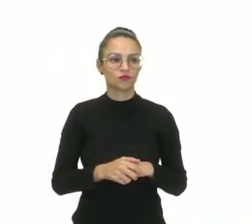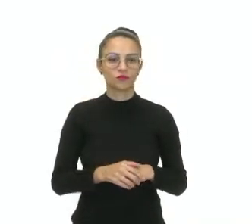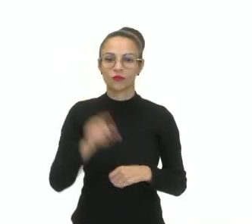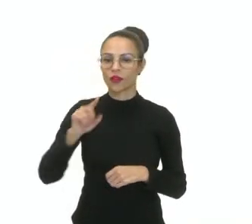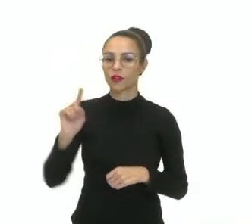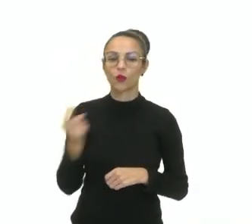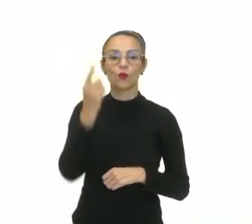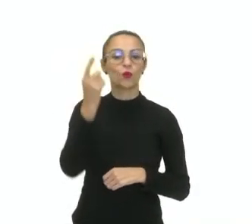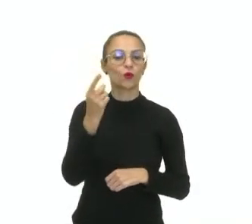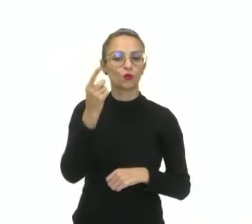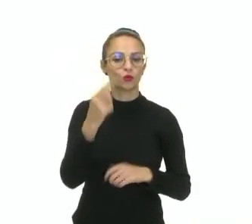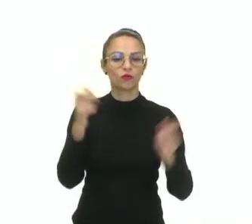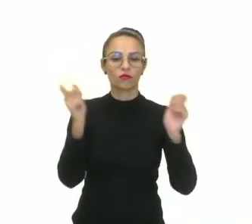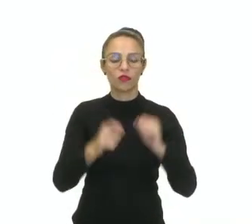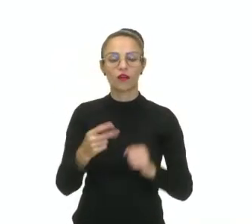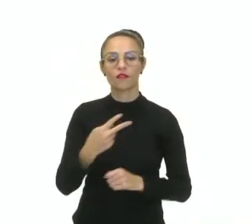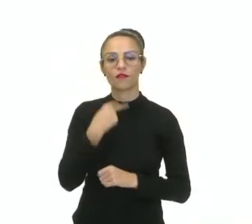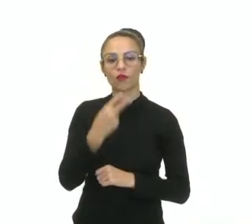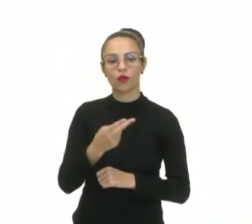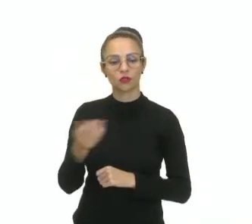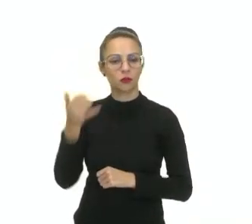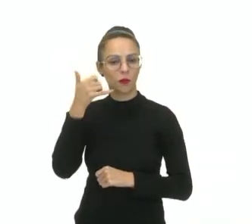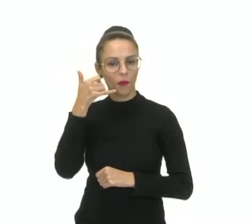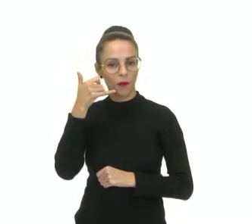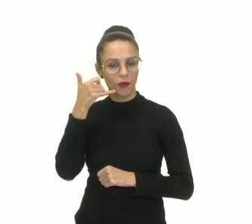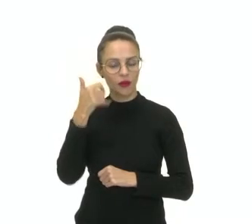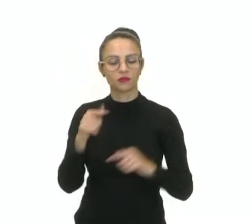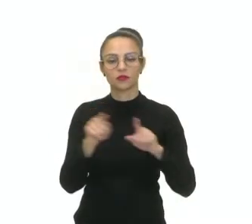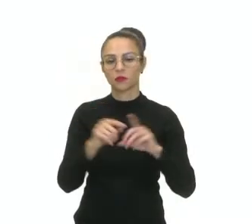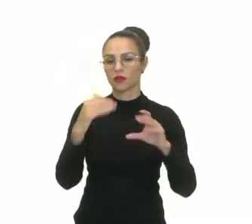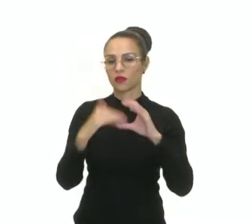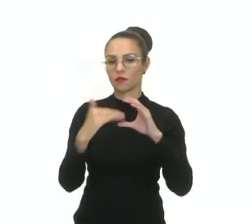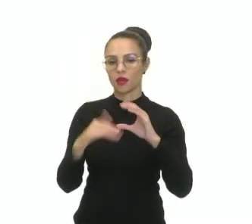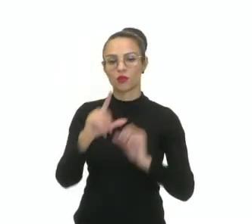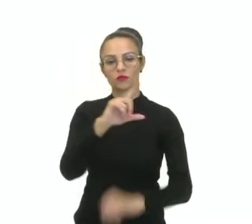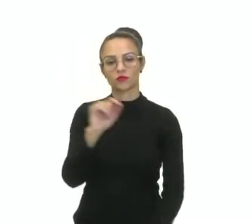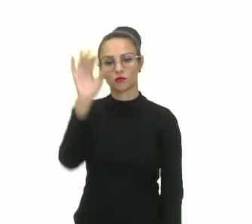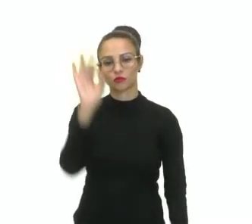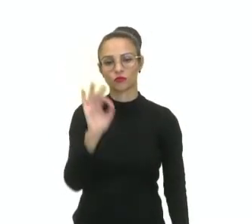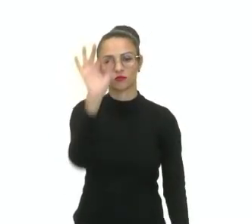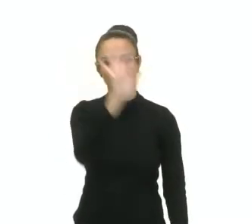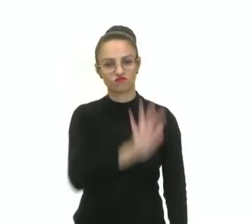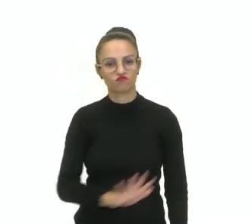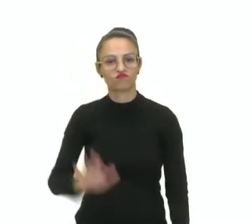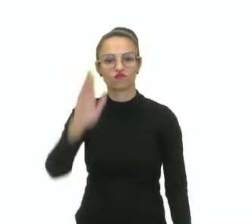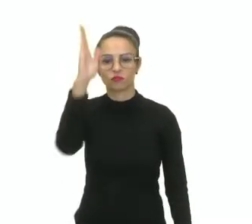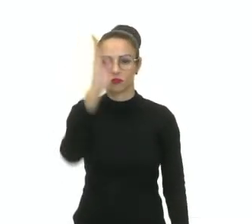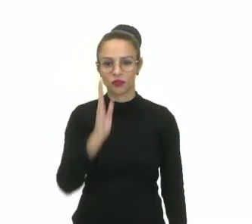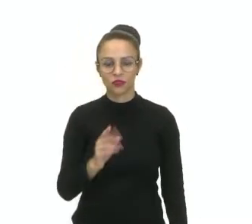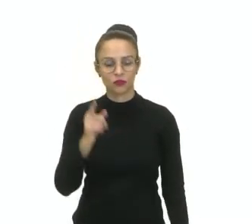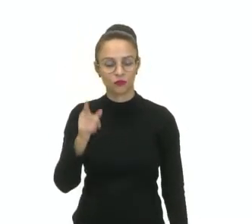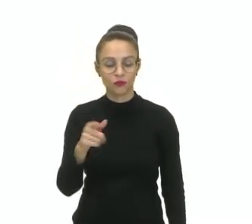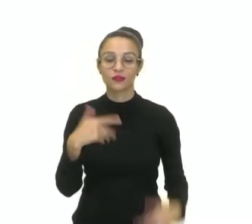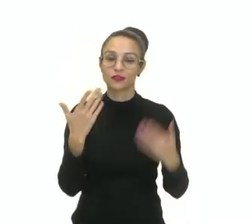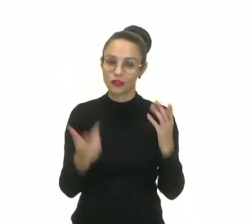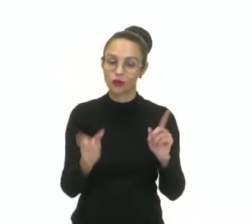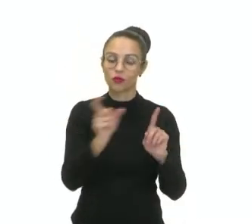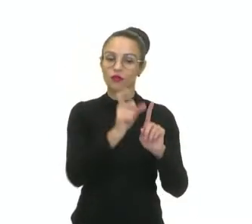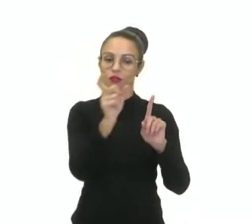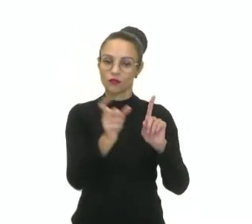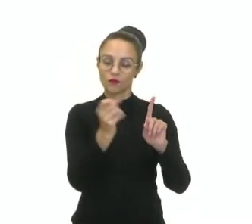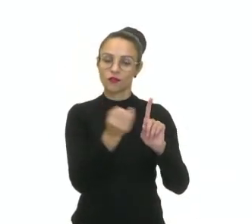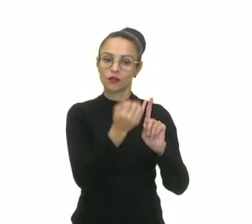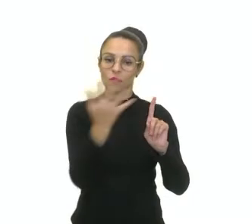único que oferece voz e e-mail em 100% do território nacional. Ligue, garanta o seu. Então, o texto verbal e não